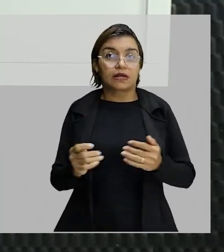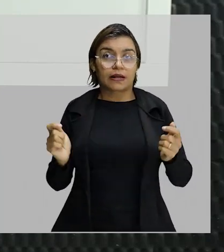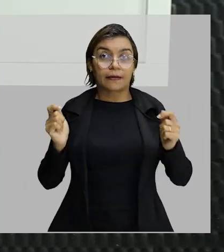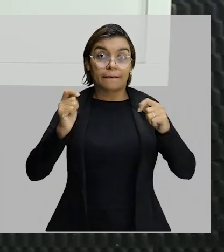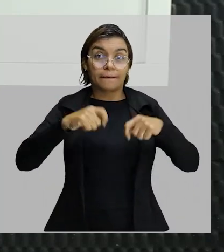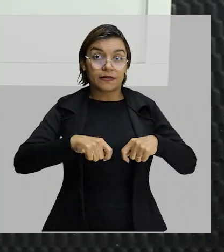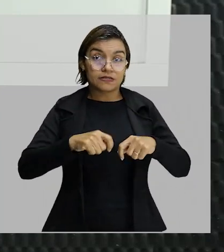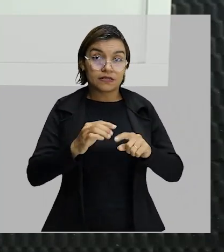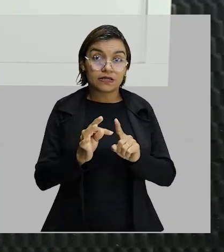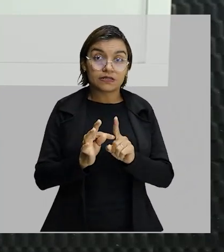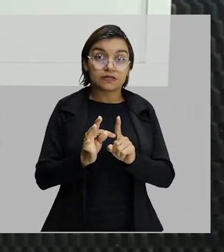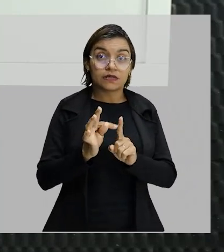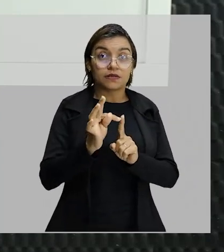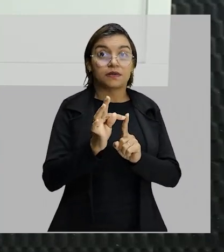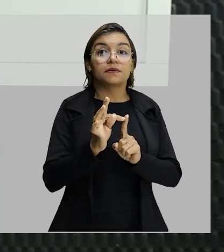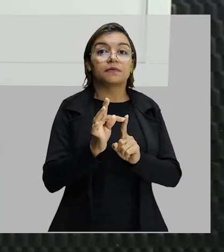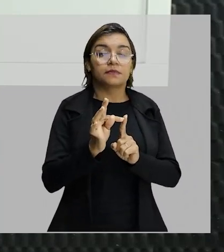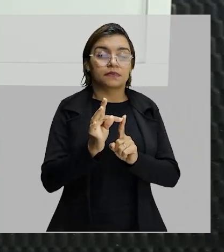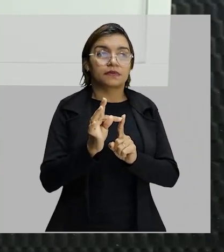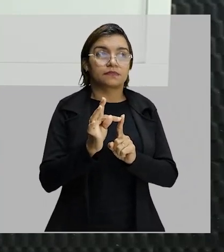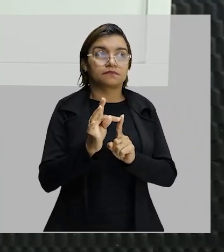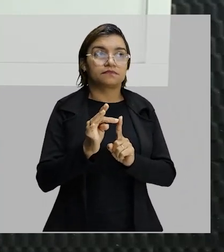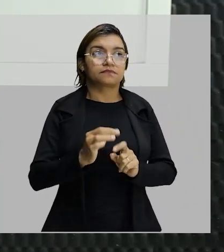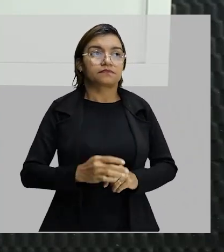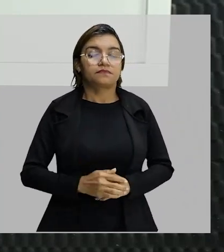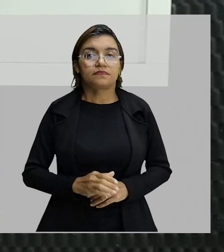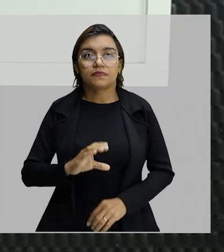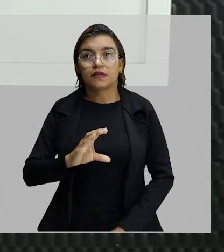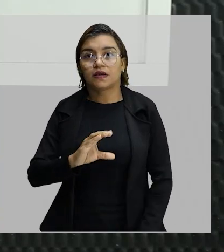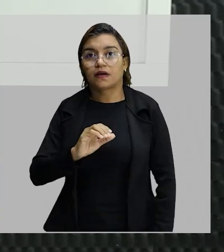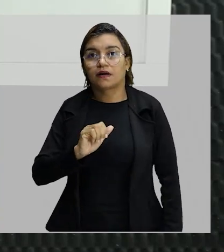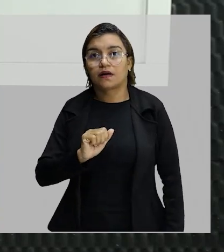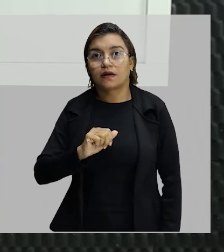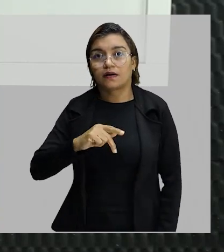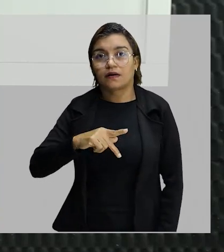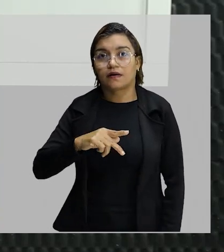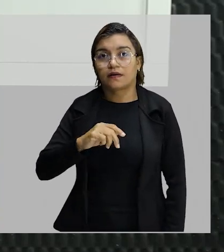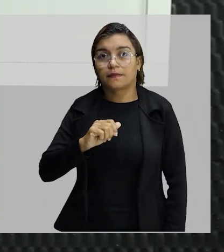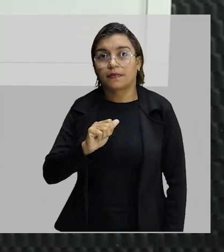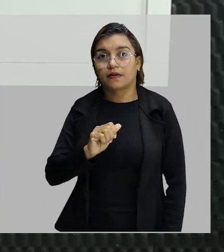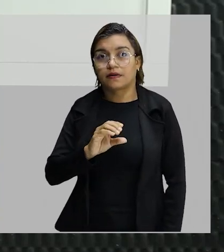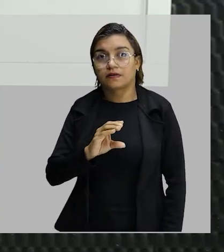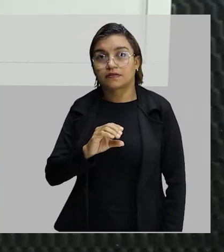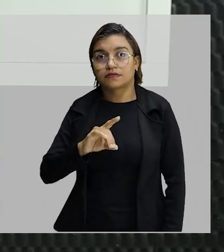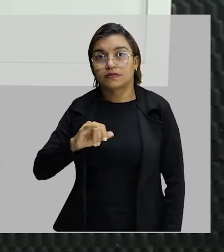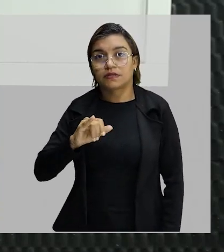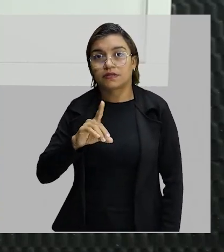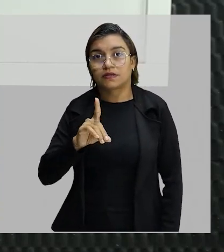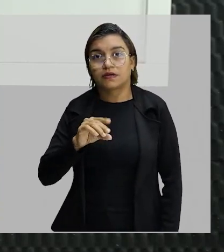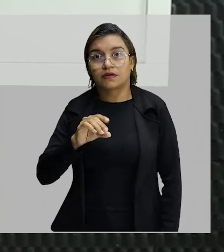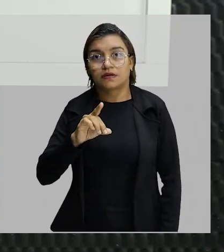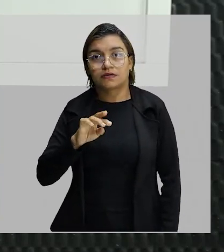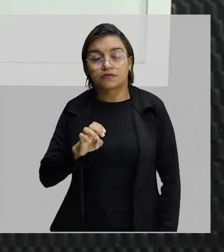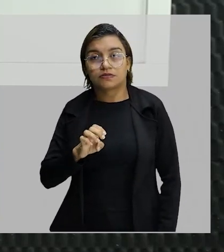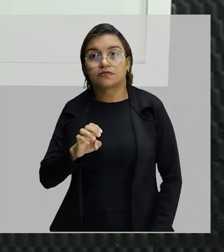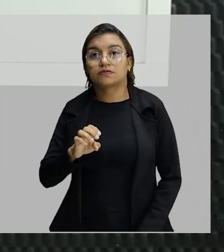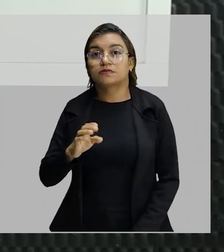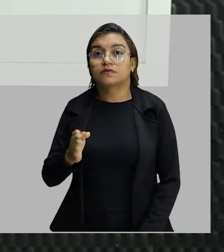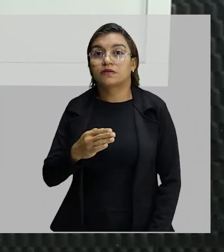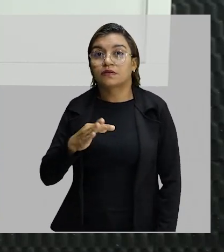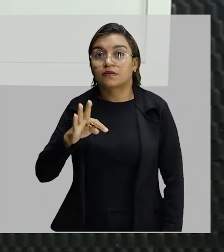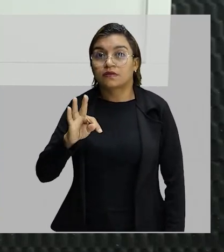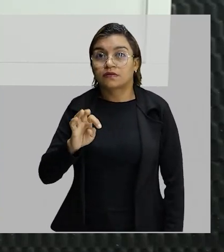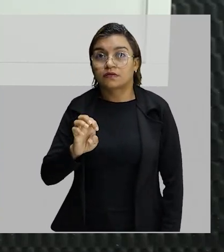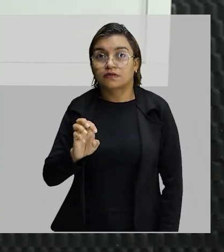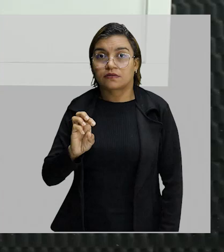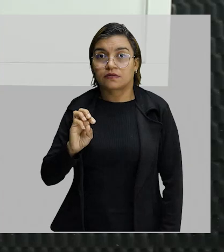térmica, certo? A capacidade térmica vamos representar pelo